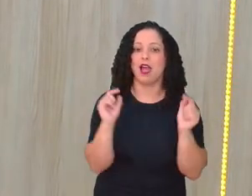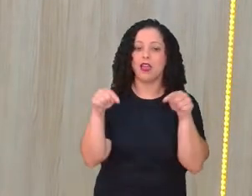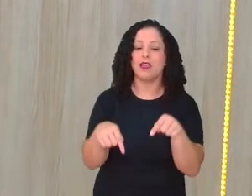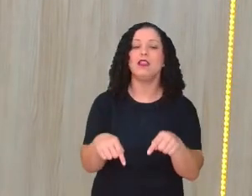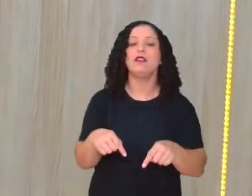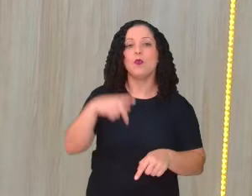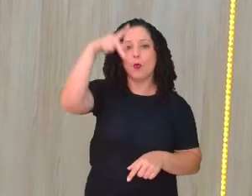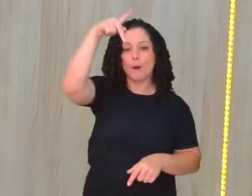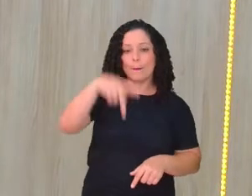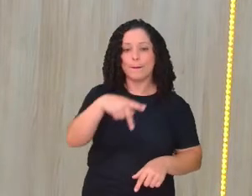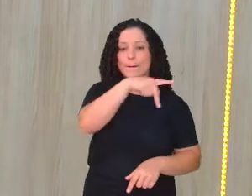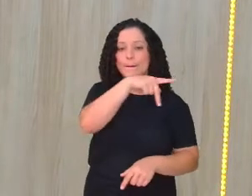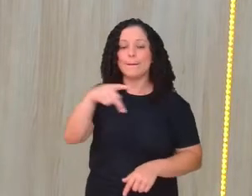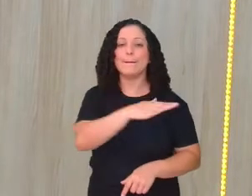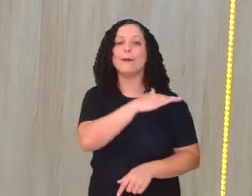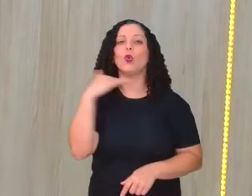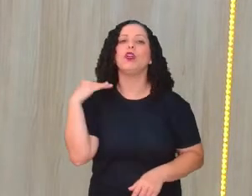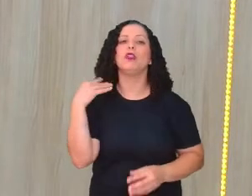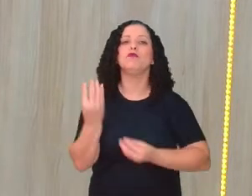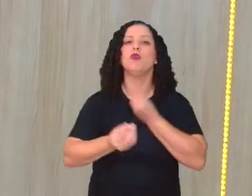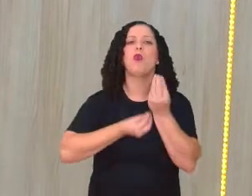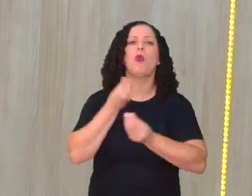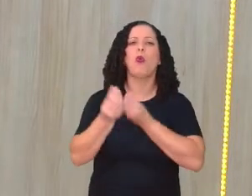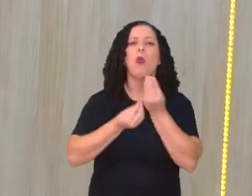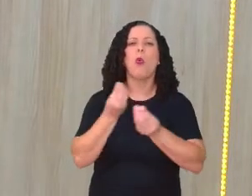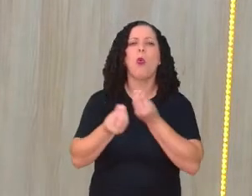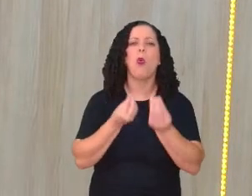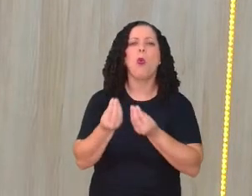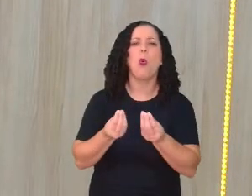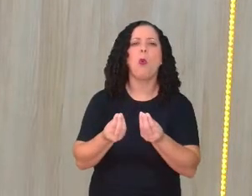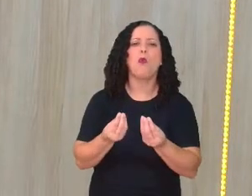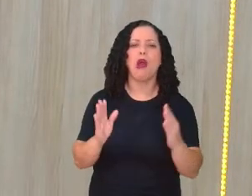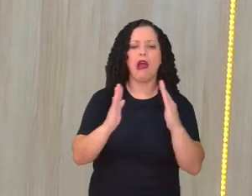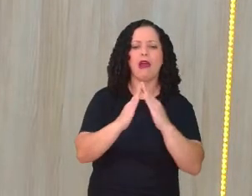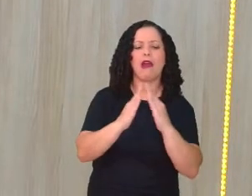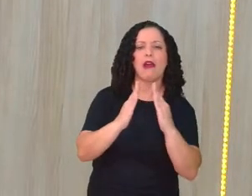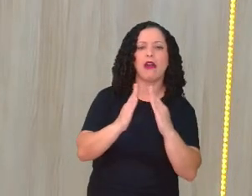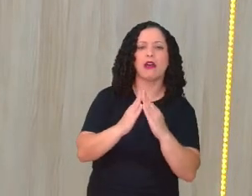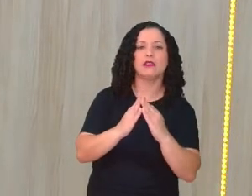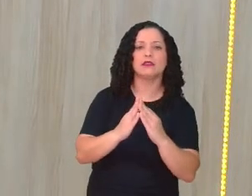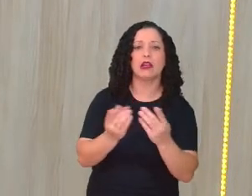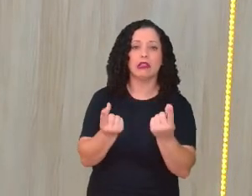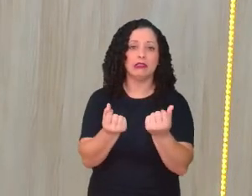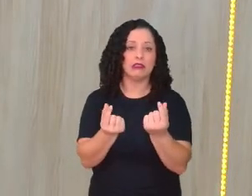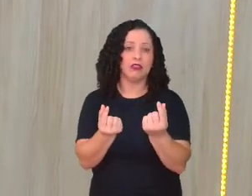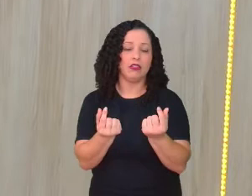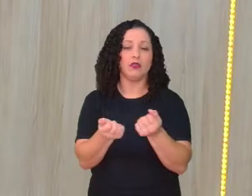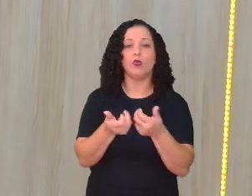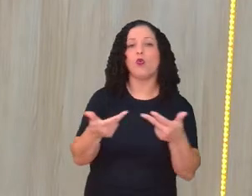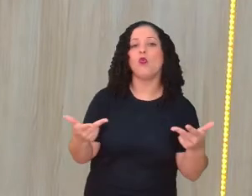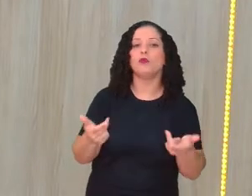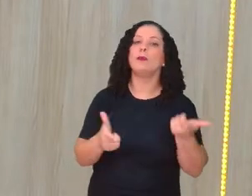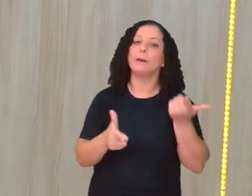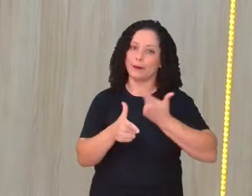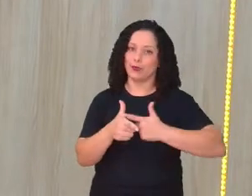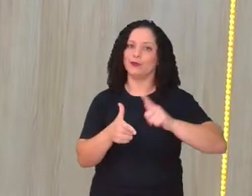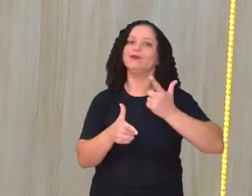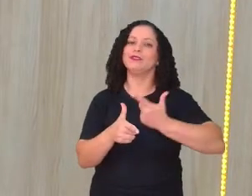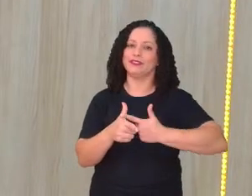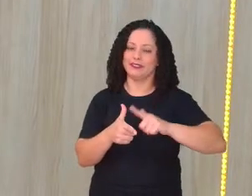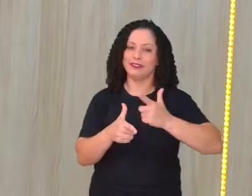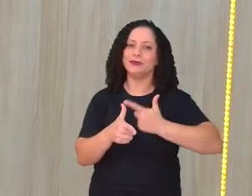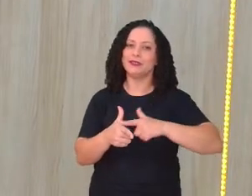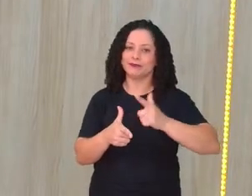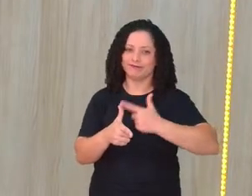morrer, como é que vai ficar a questão da divisão dos bens? Né? Vai ser um problema, né? Vai ser um problema